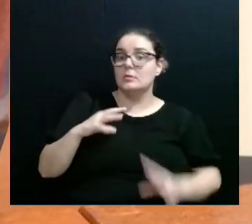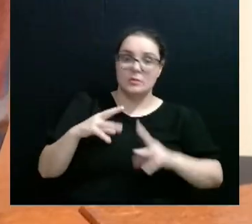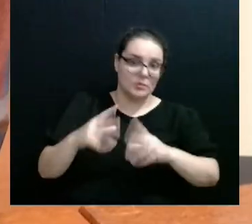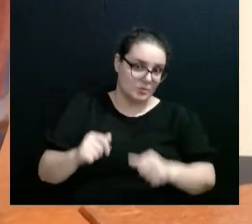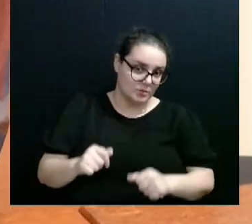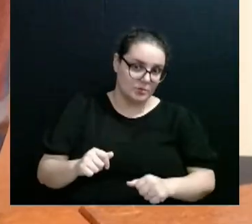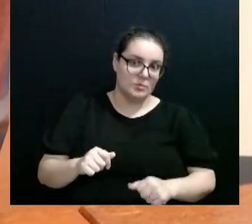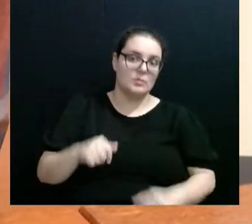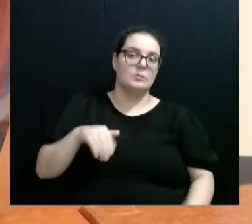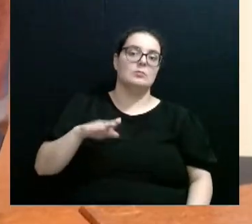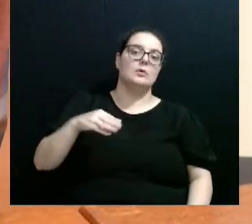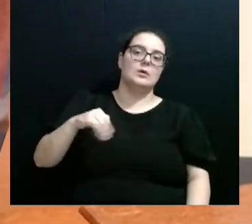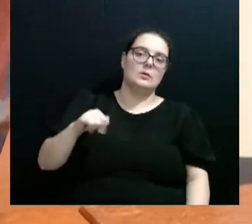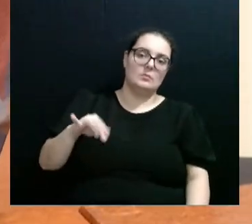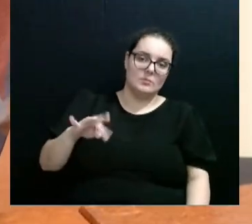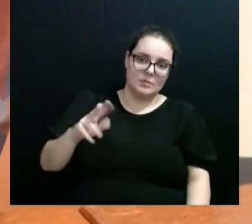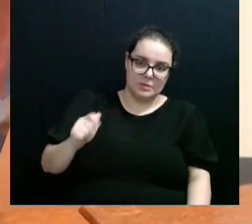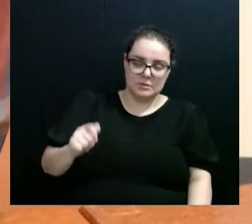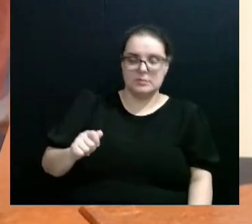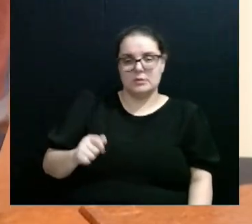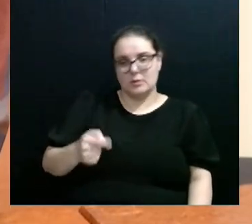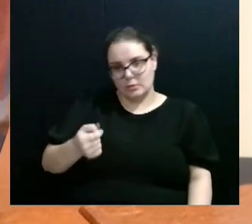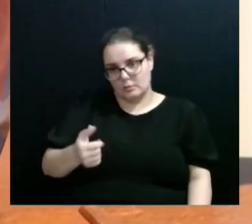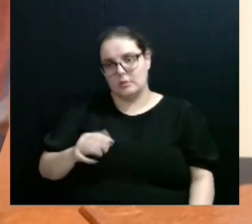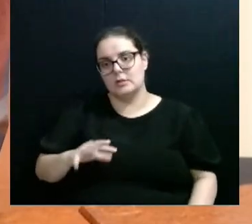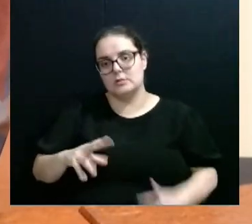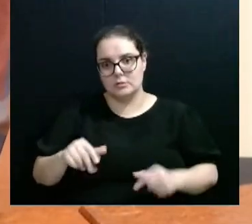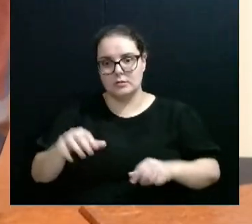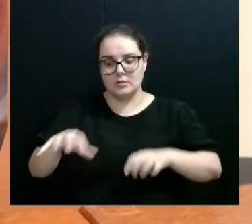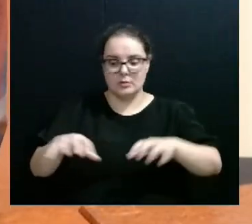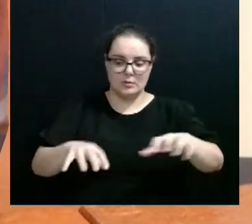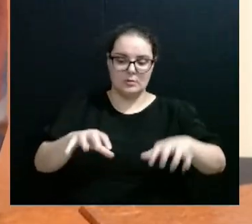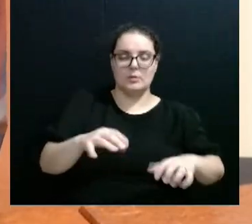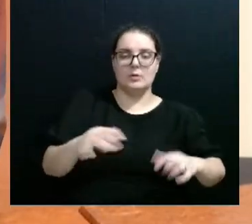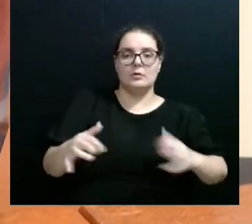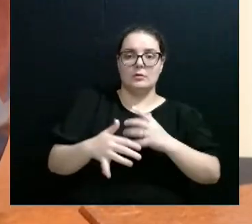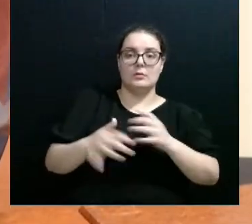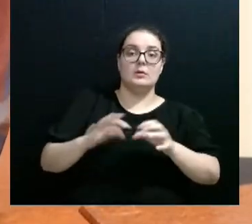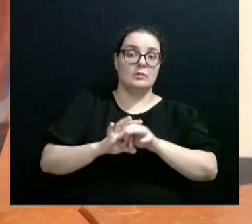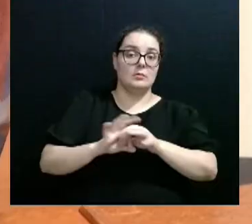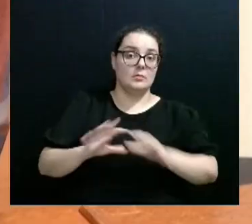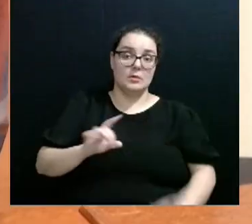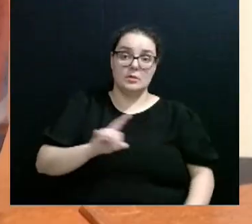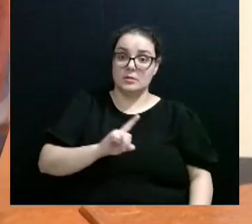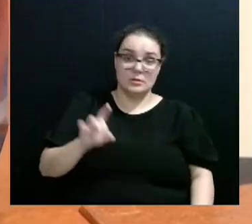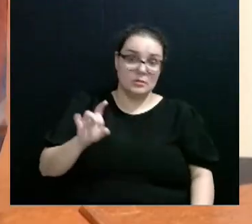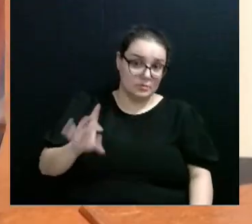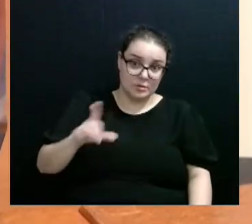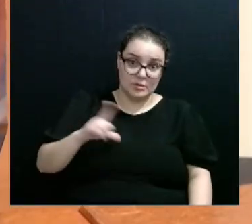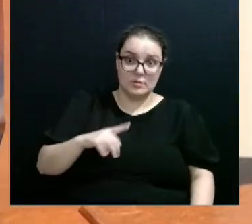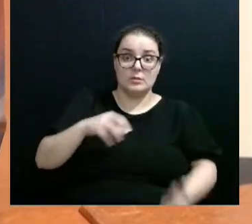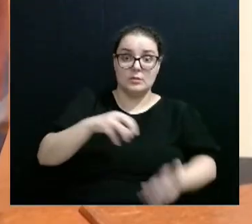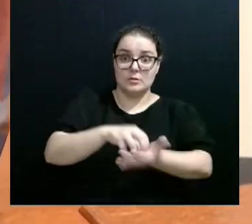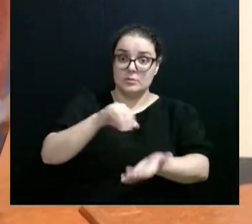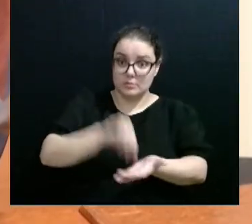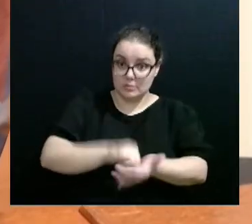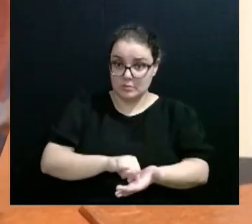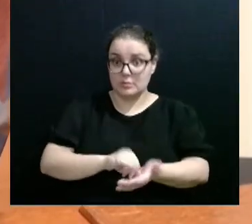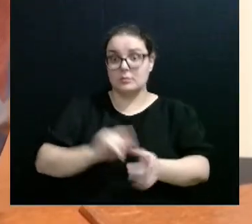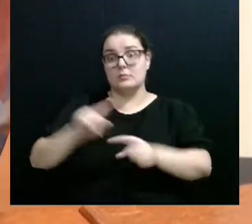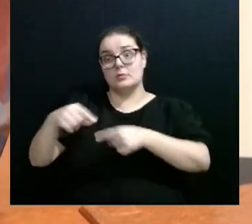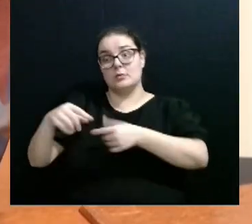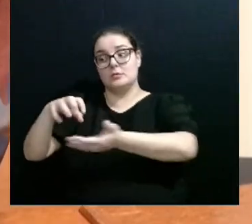mista, focando centralidades urbanas, que permite a gente não só ter o centro da cidade, mas outros centros